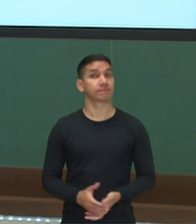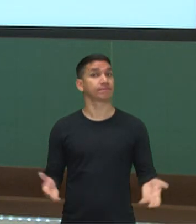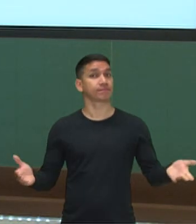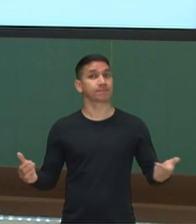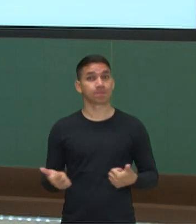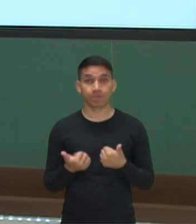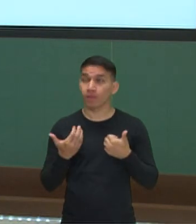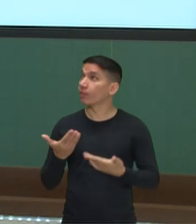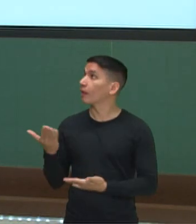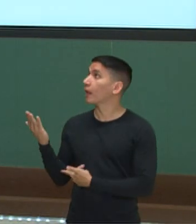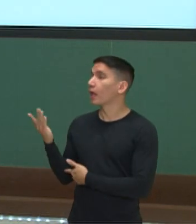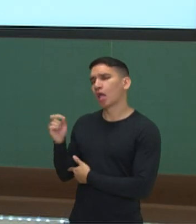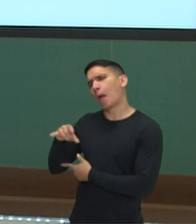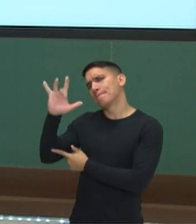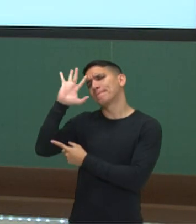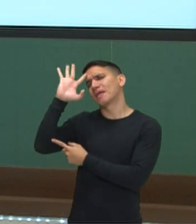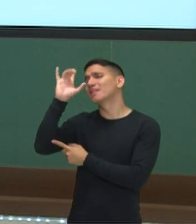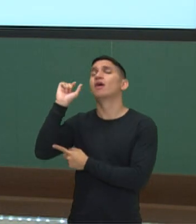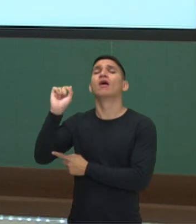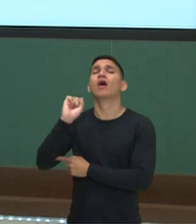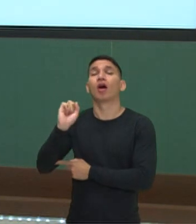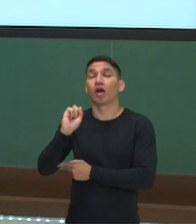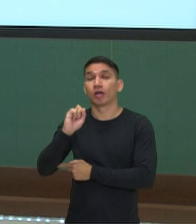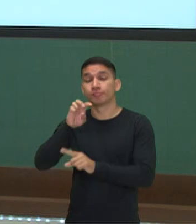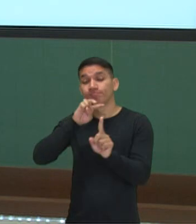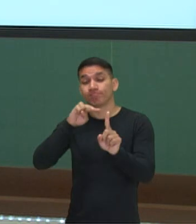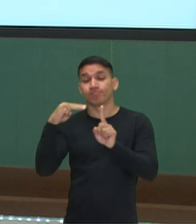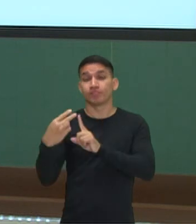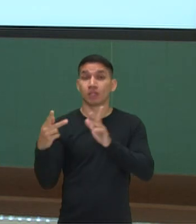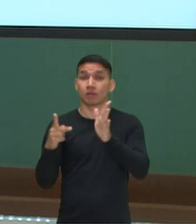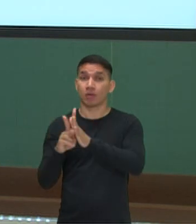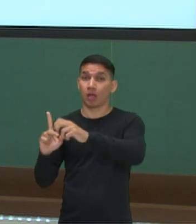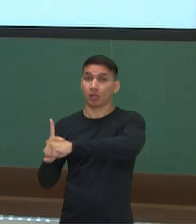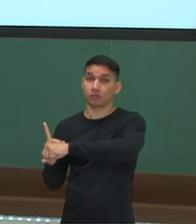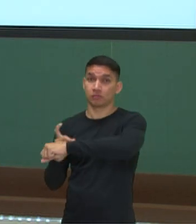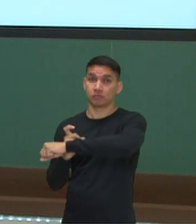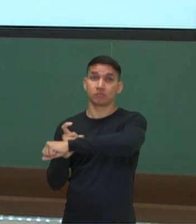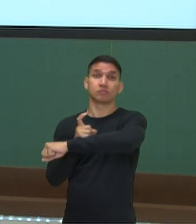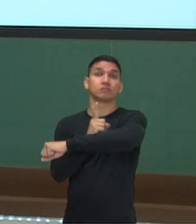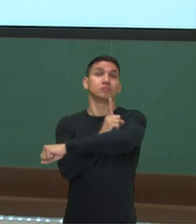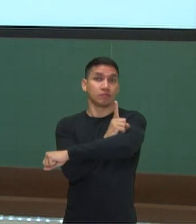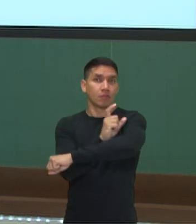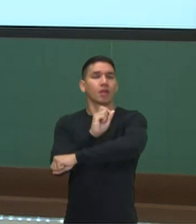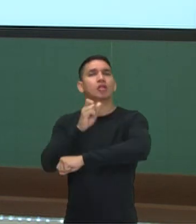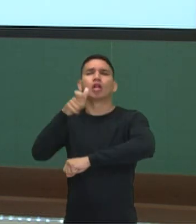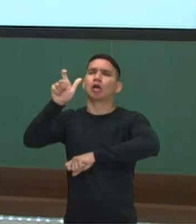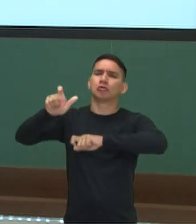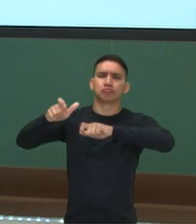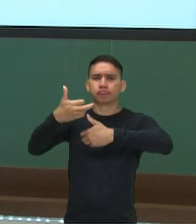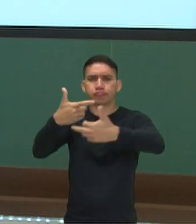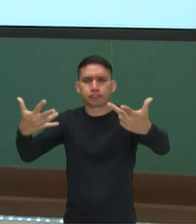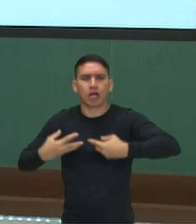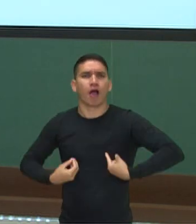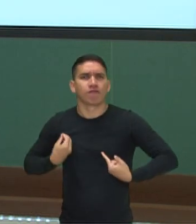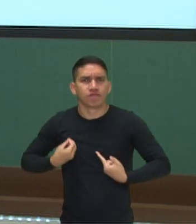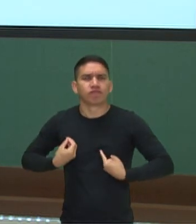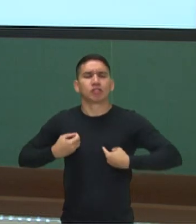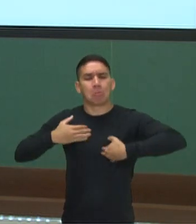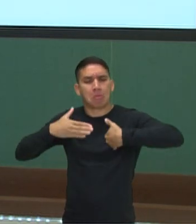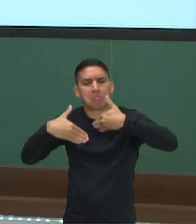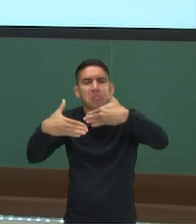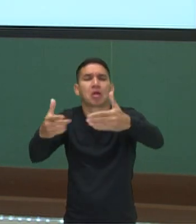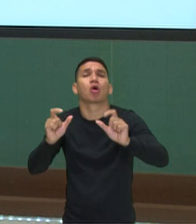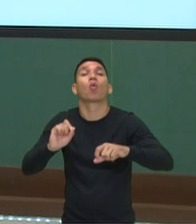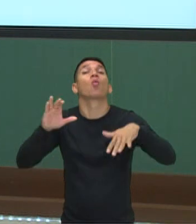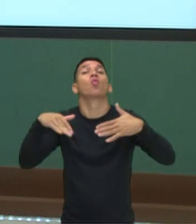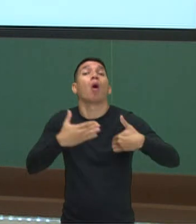Muito bem, então pensando do ponto de vista evolutivo, né, os seres vivos evoluírem, qual dos processos é